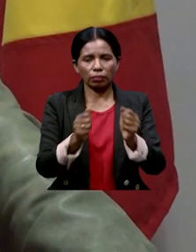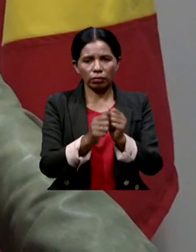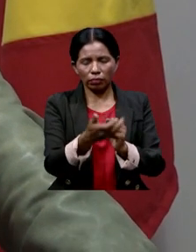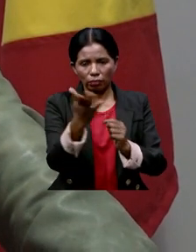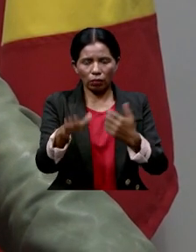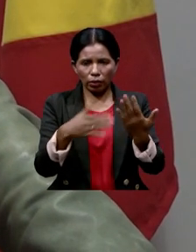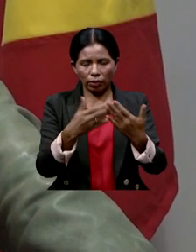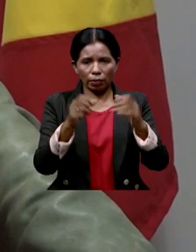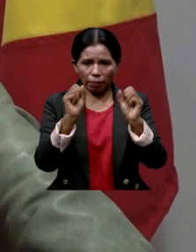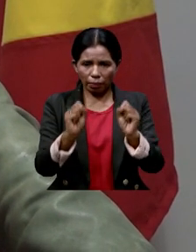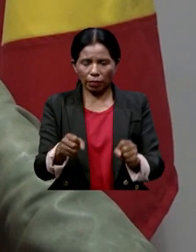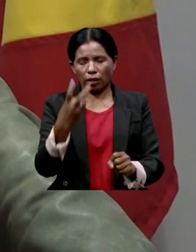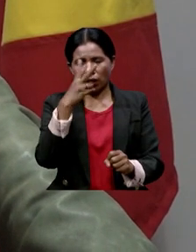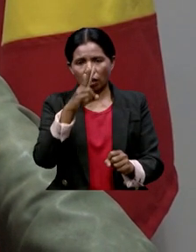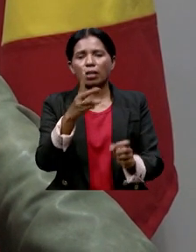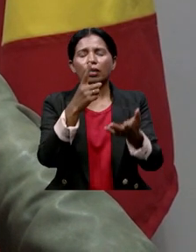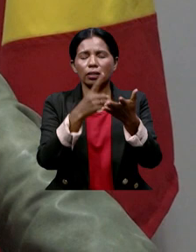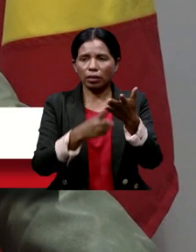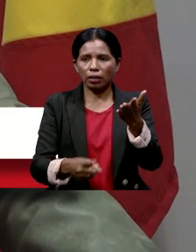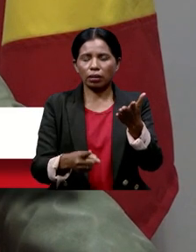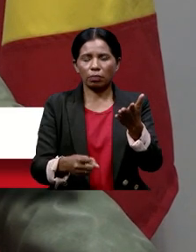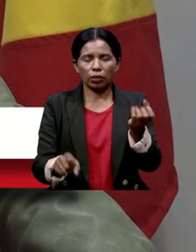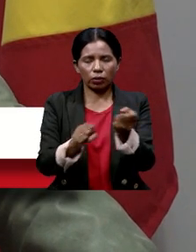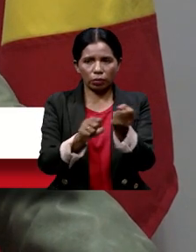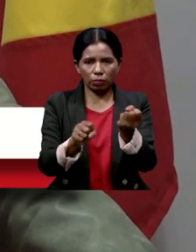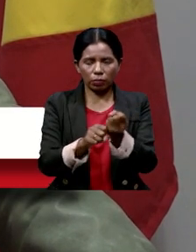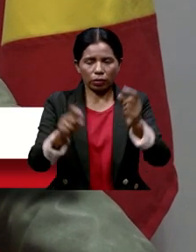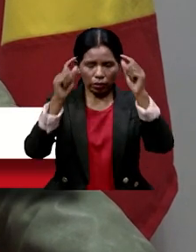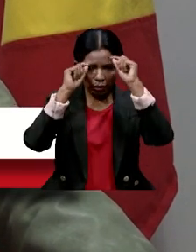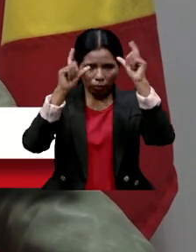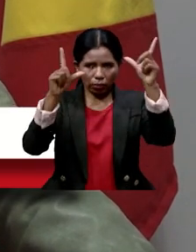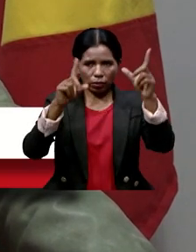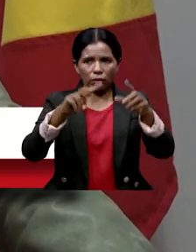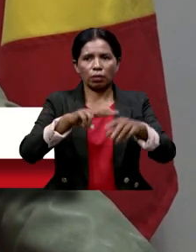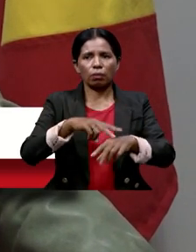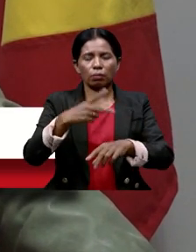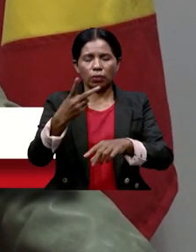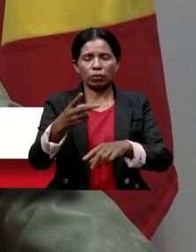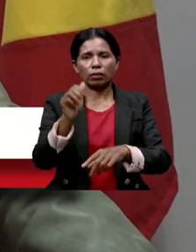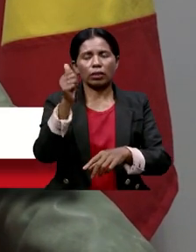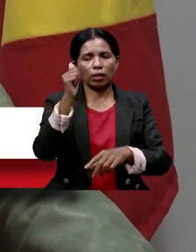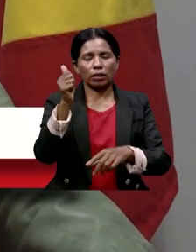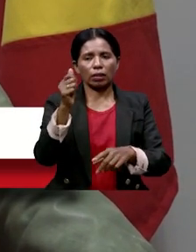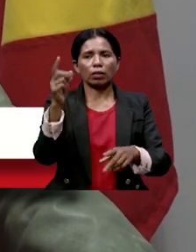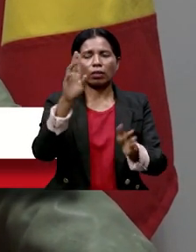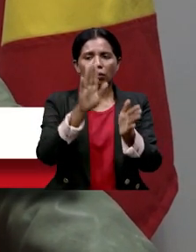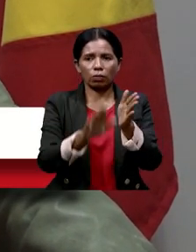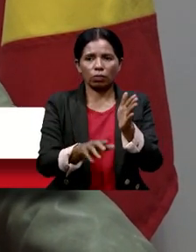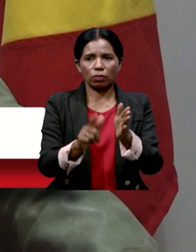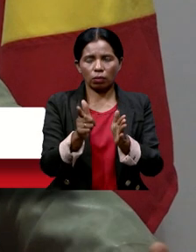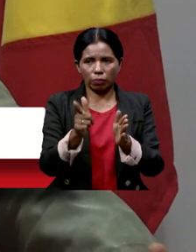Itabotsira, Bele Haré, saída Maca contribui que Timor, Mono, ou 10 para 20, 20,